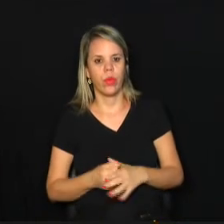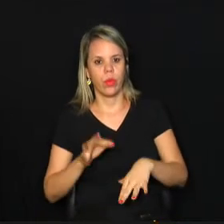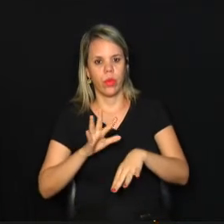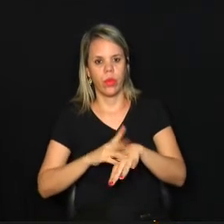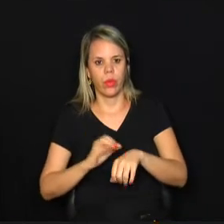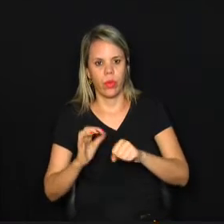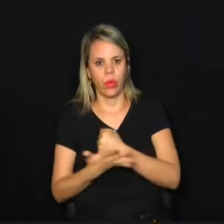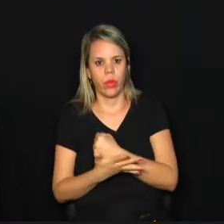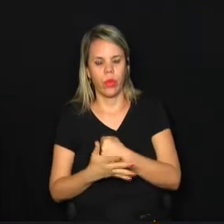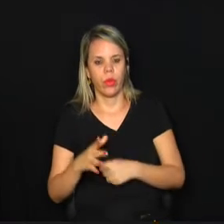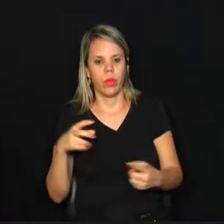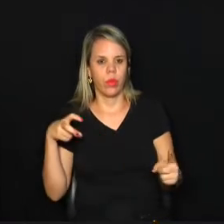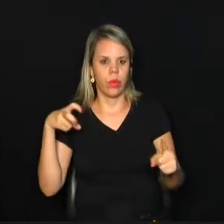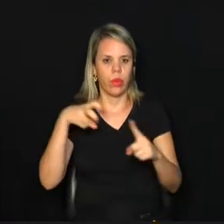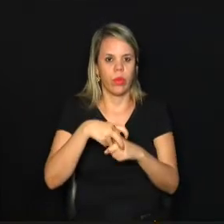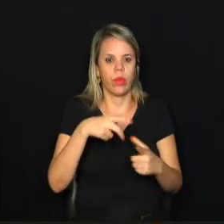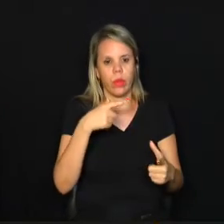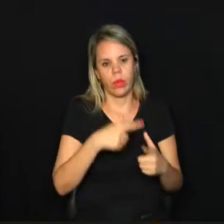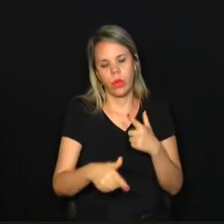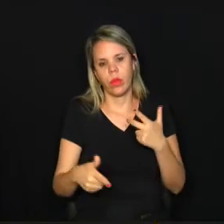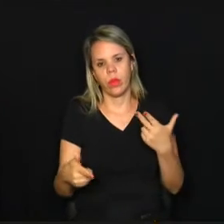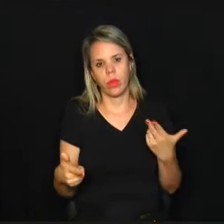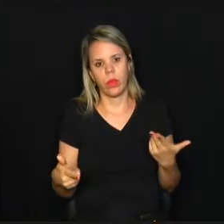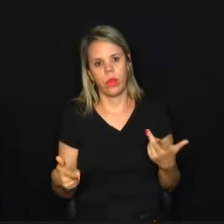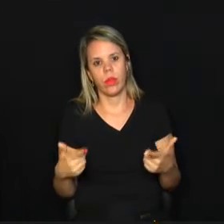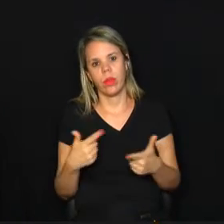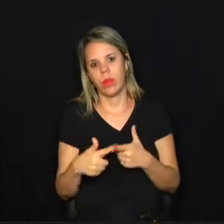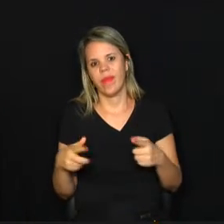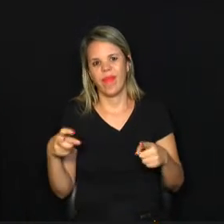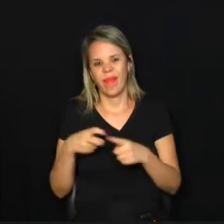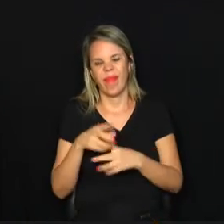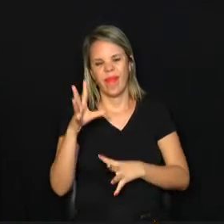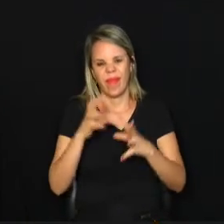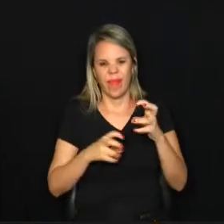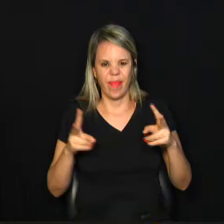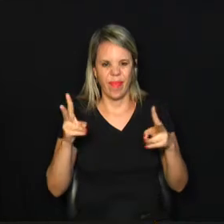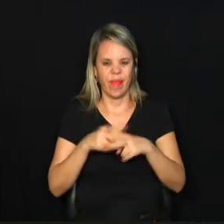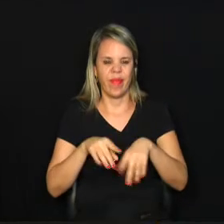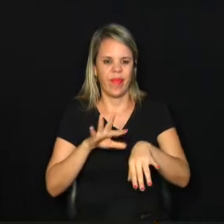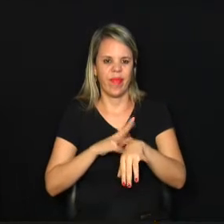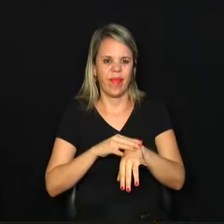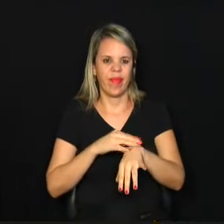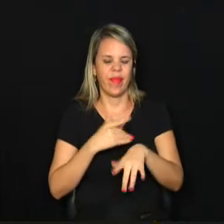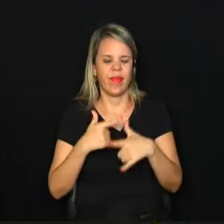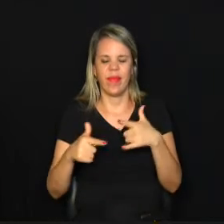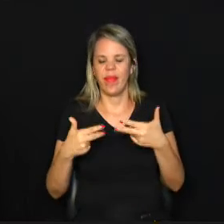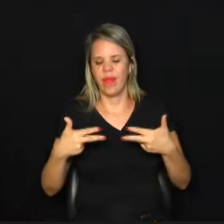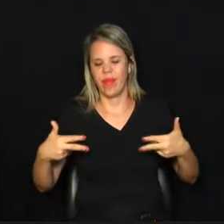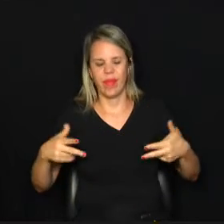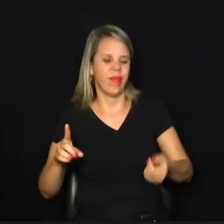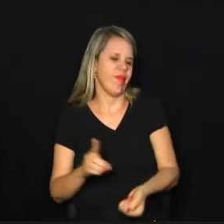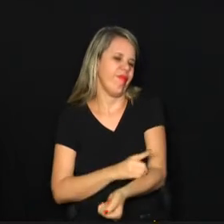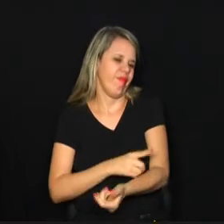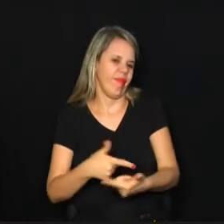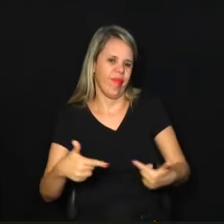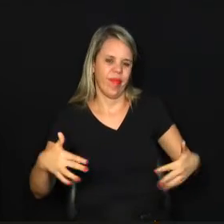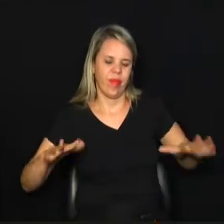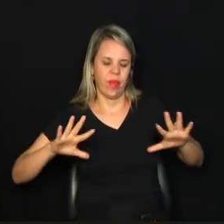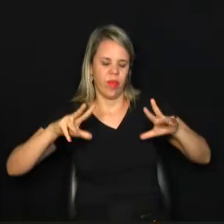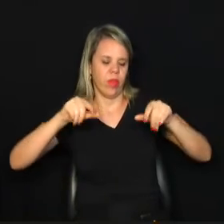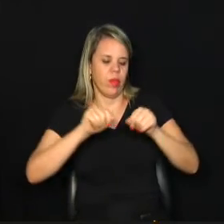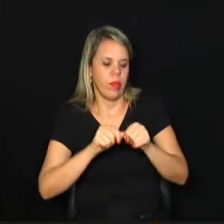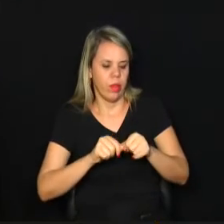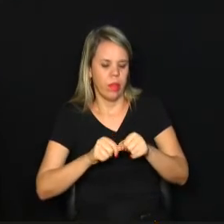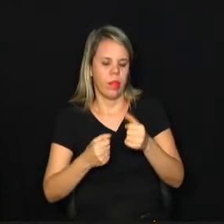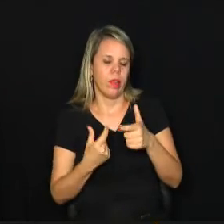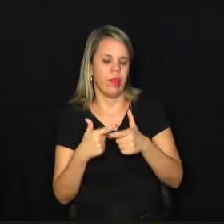nós temos acidentes, temos os traumas, as agressões, temos as doenças crônicas descompensadas. Então, criou uma situação em